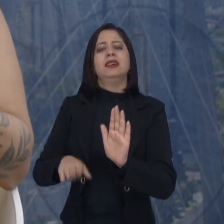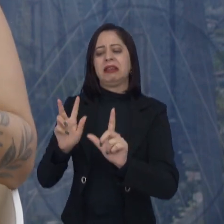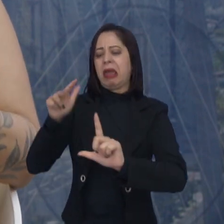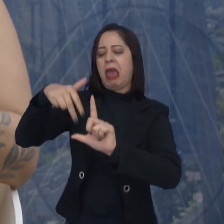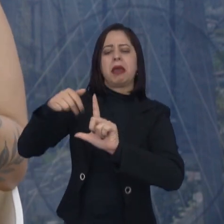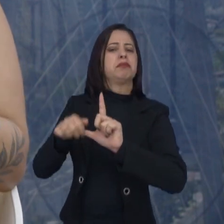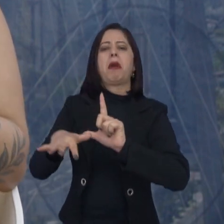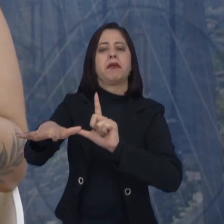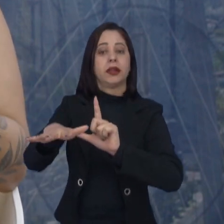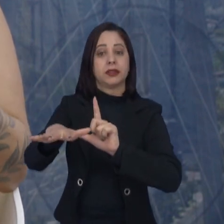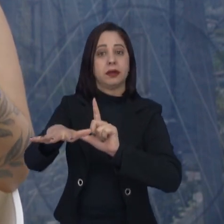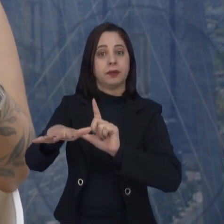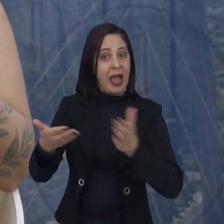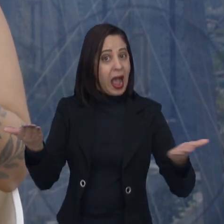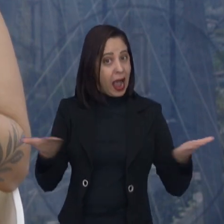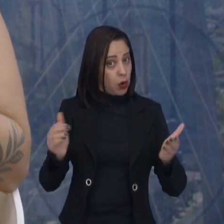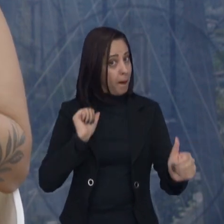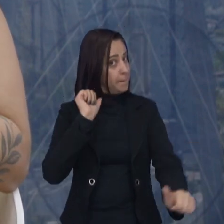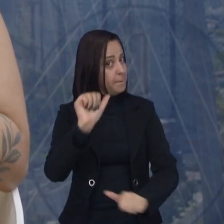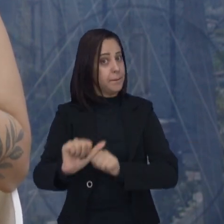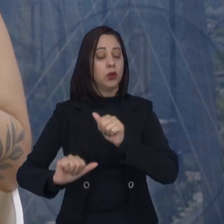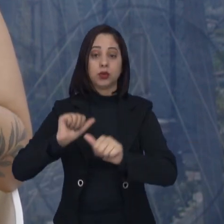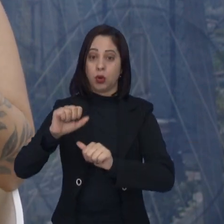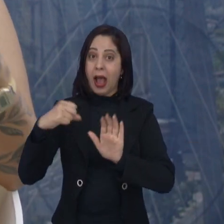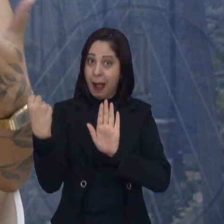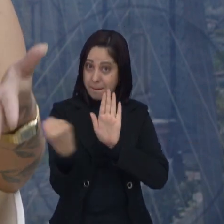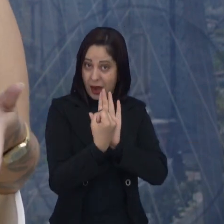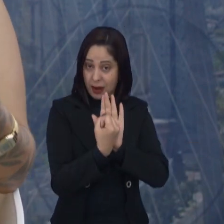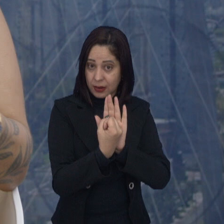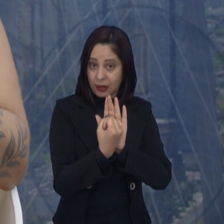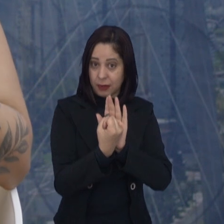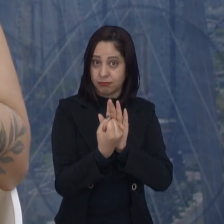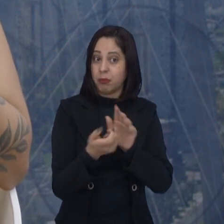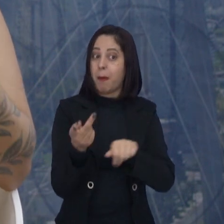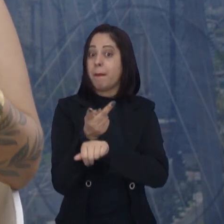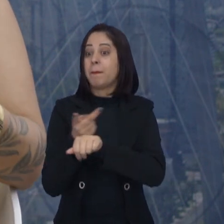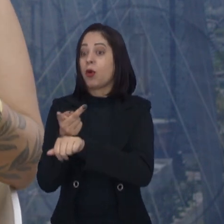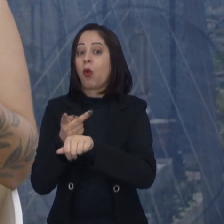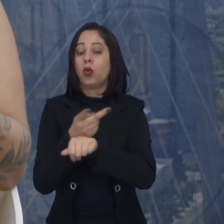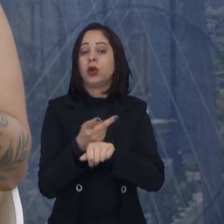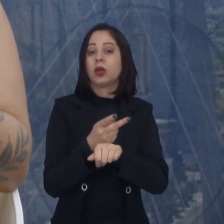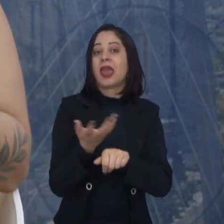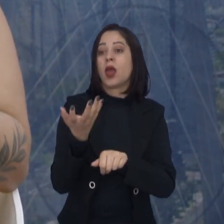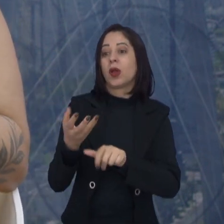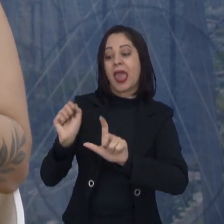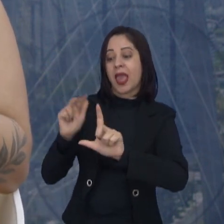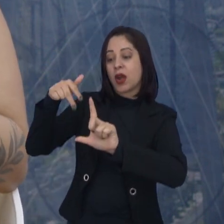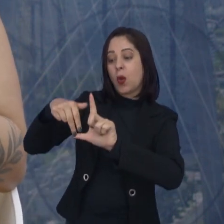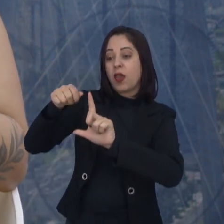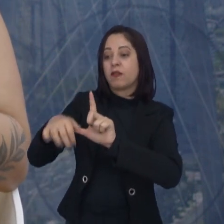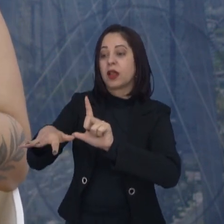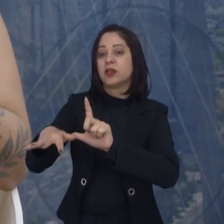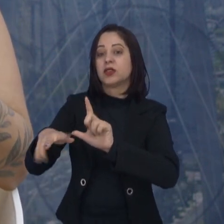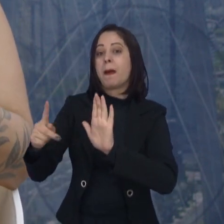considerado influenciador. Hoje, as próprias marcas, elas já procuram, olha, eu quero um nano-influenciador, eu quero um micro-influenciador. É